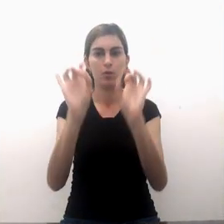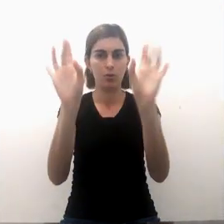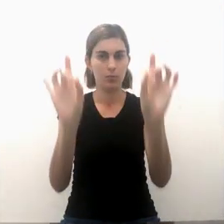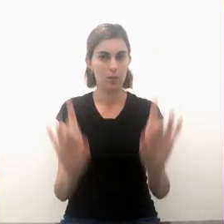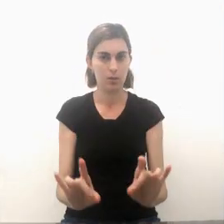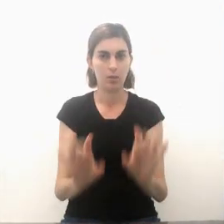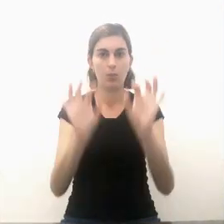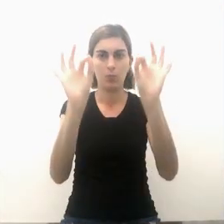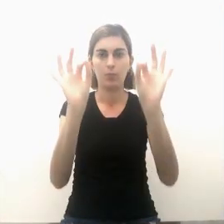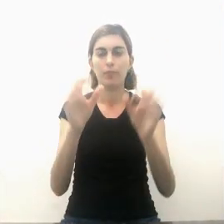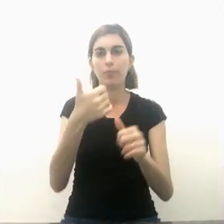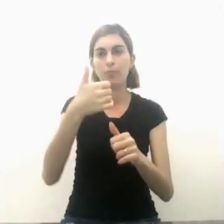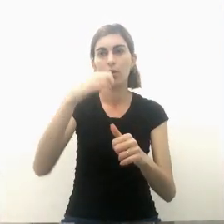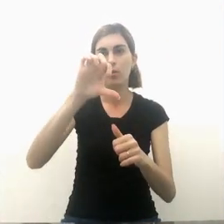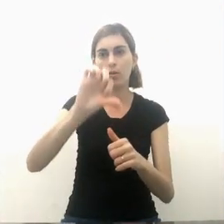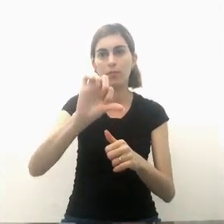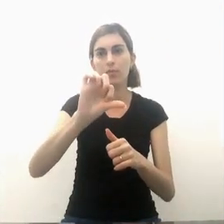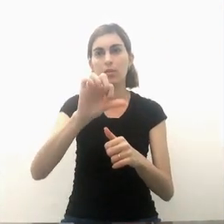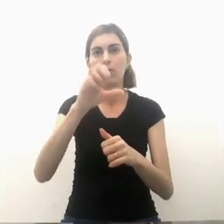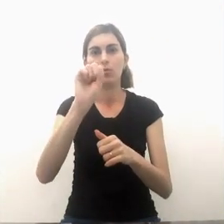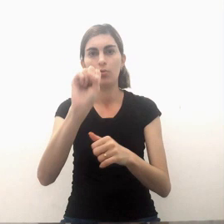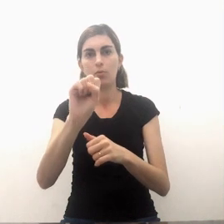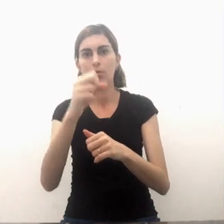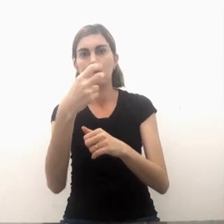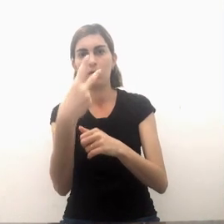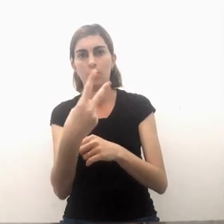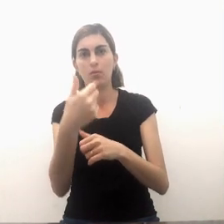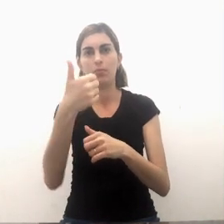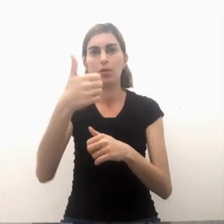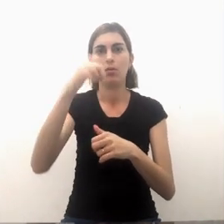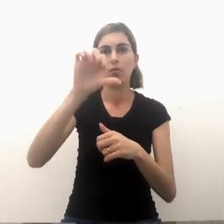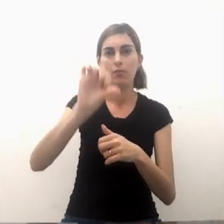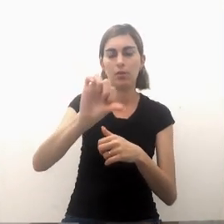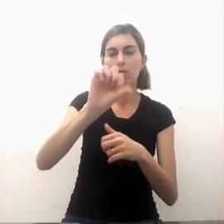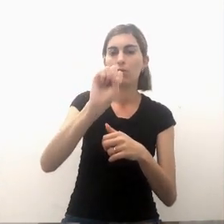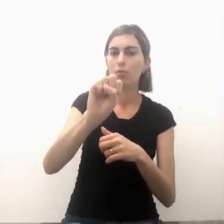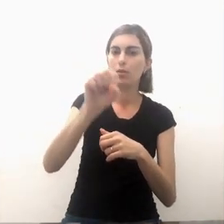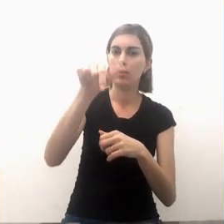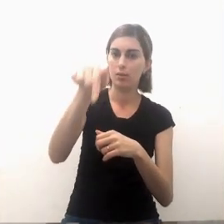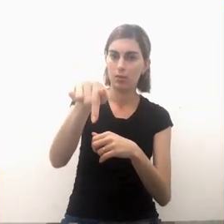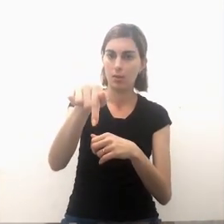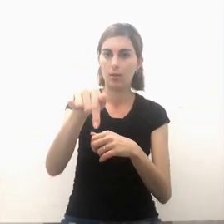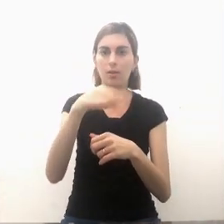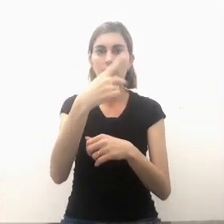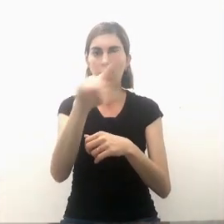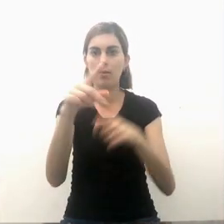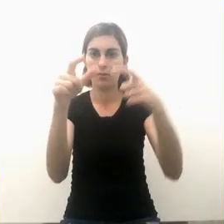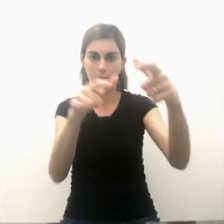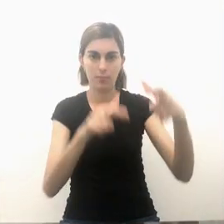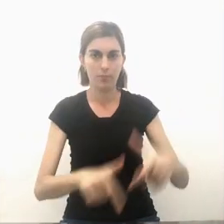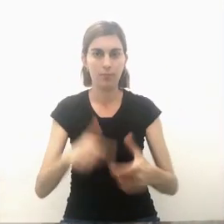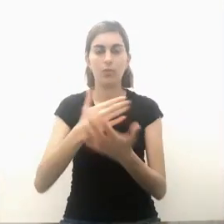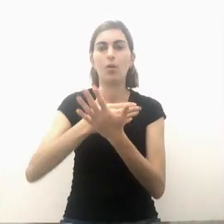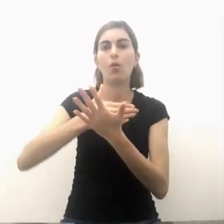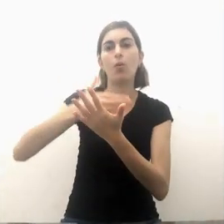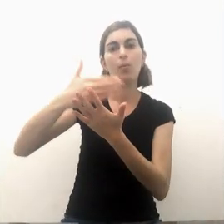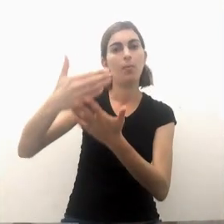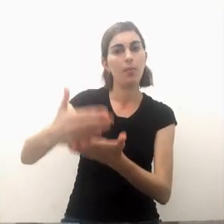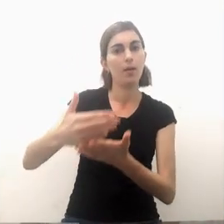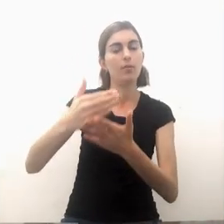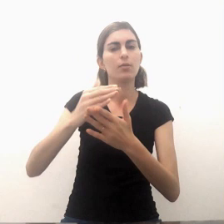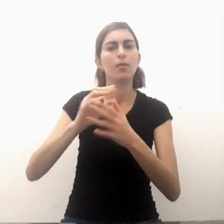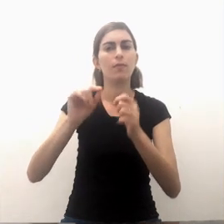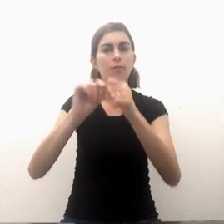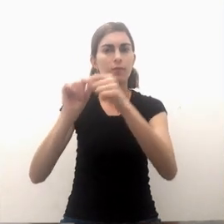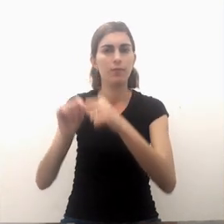especiais, criadas entre 1982 e 1987, essas zonas começam a